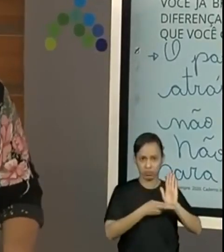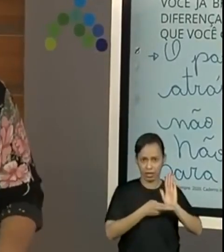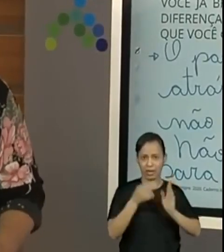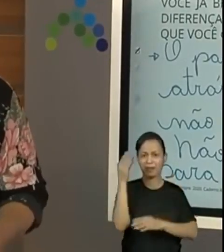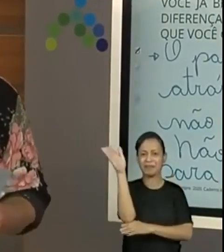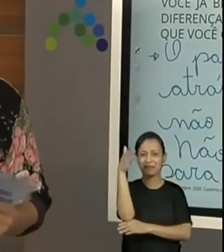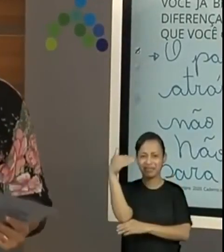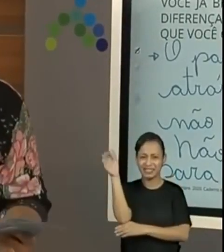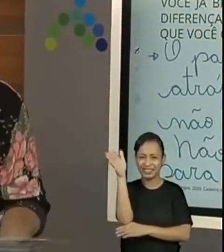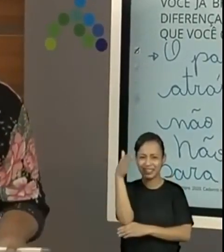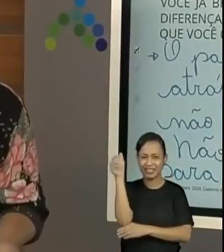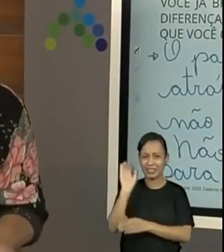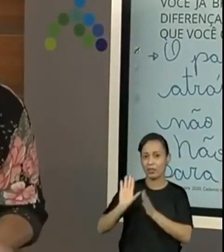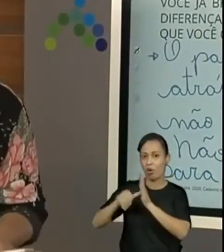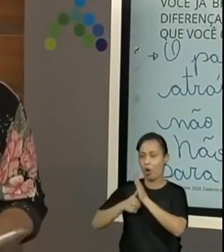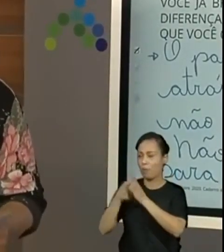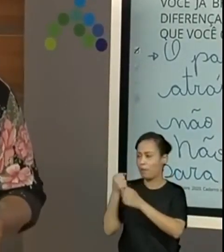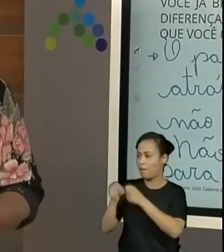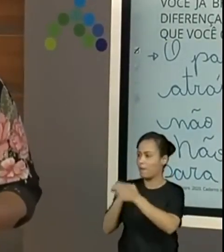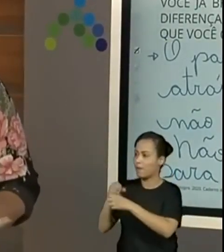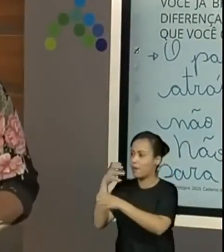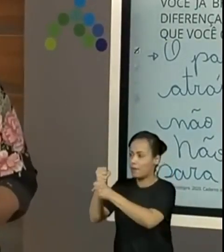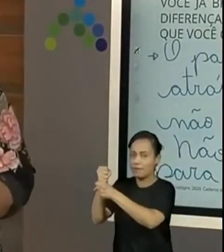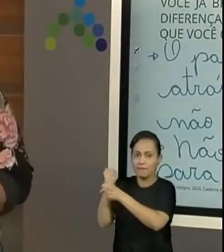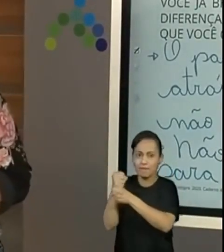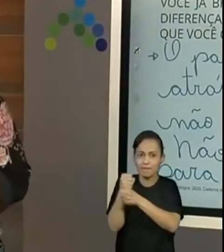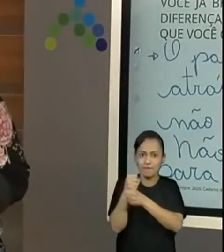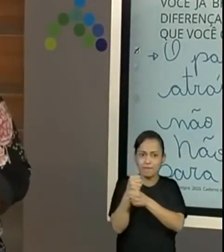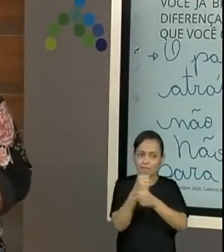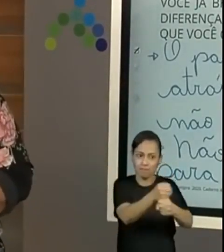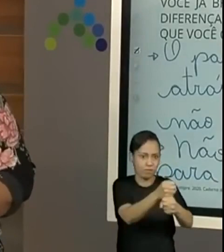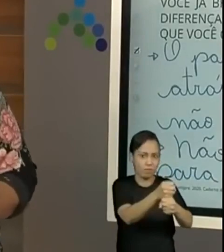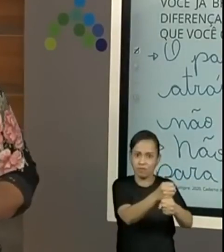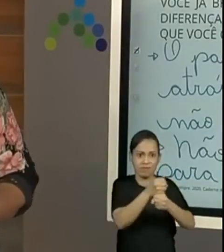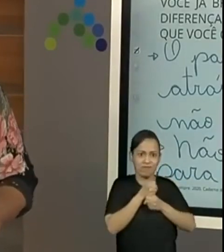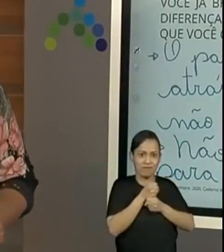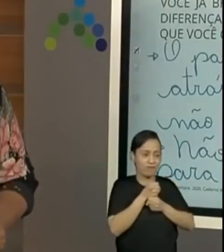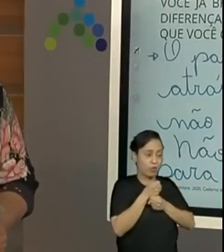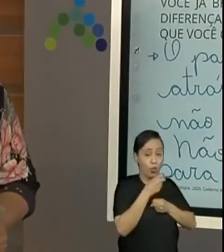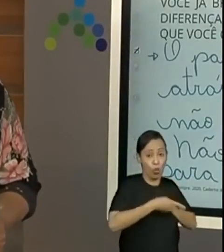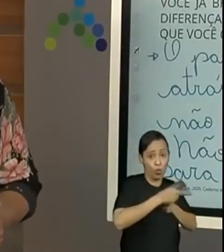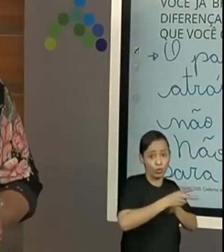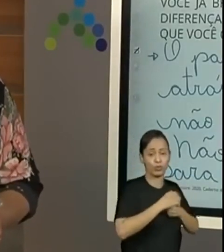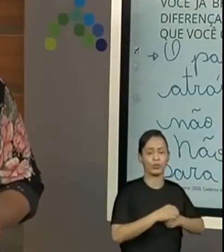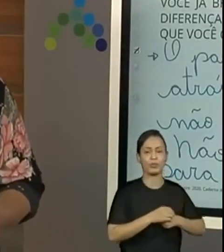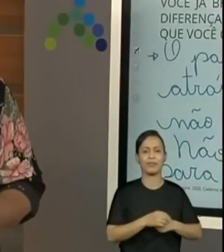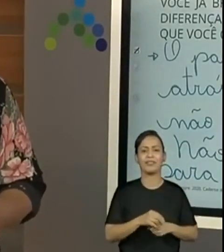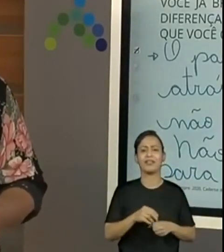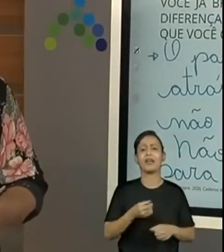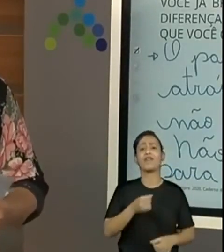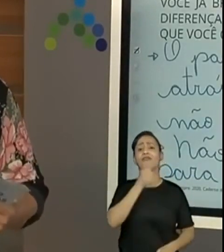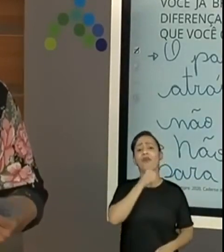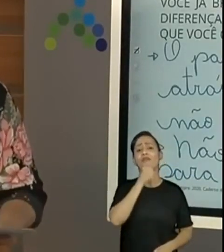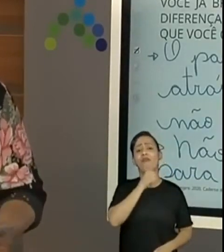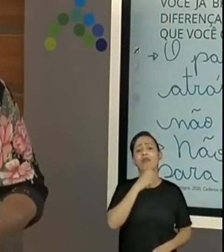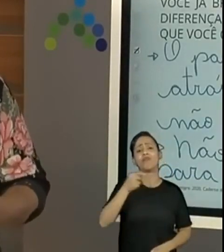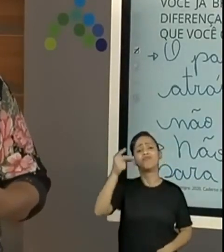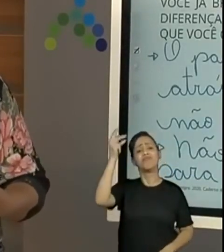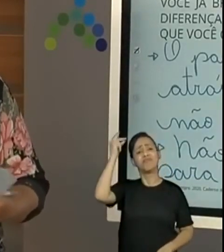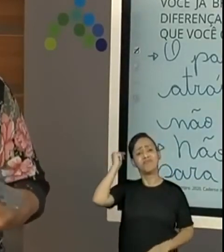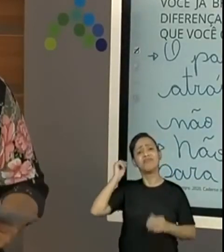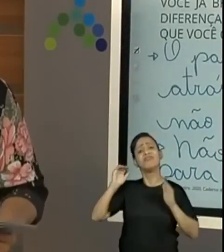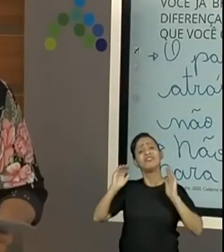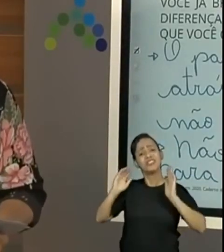vocês brincam. Comparamos se as brincadeiras que a gente colocou aqui são as mesmas dos nossos avós, e a gente viu que